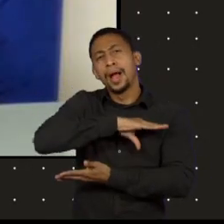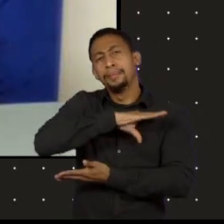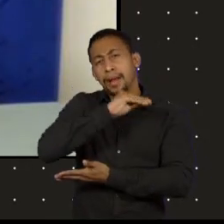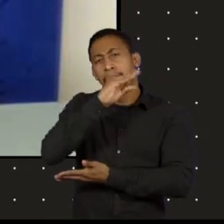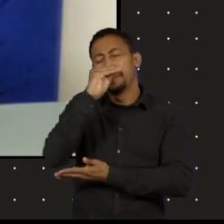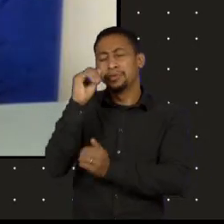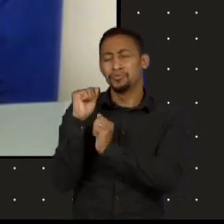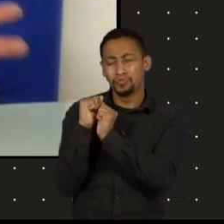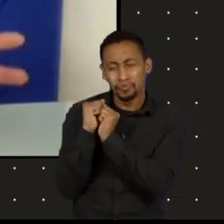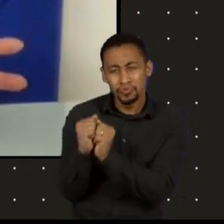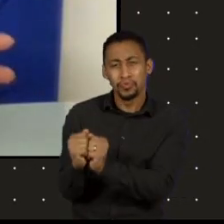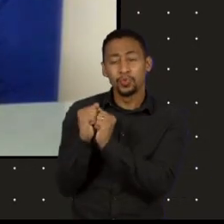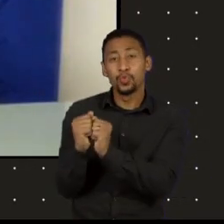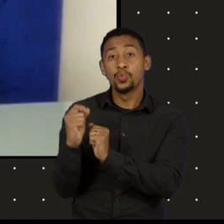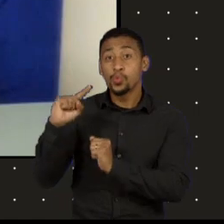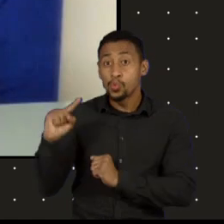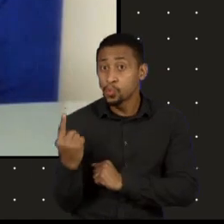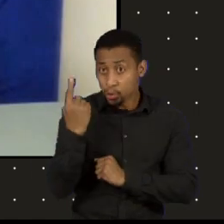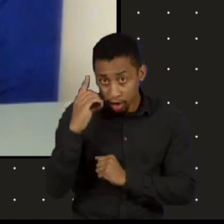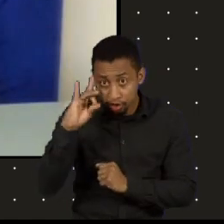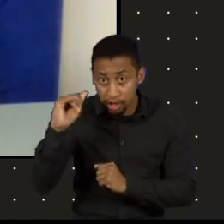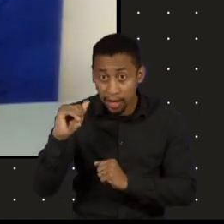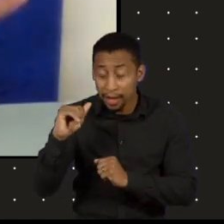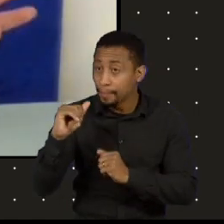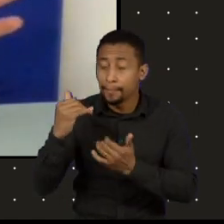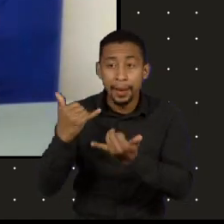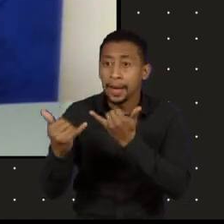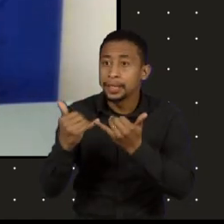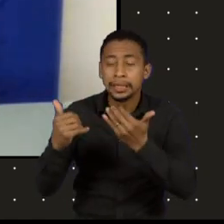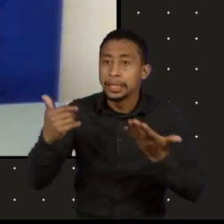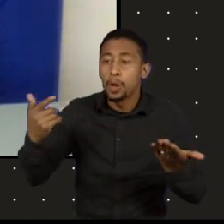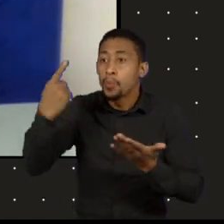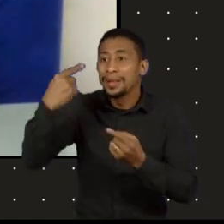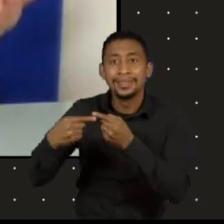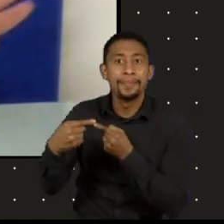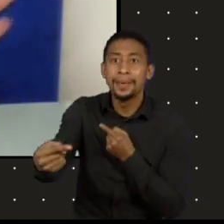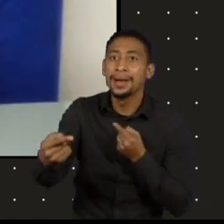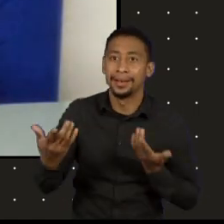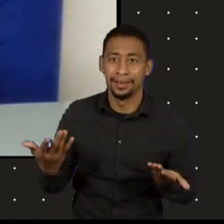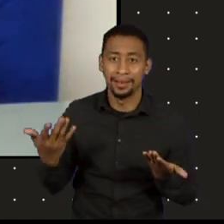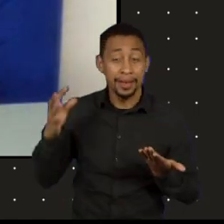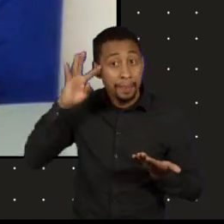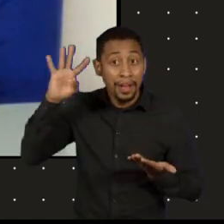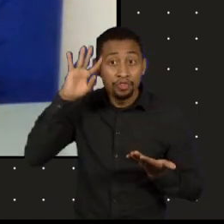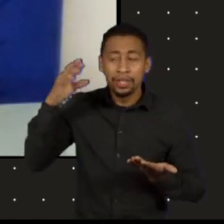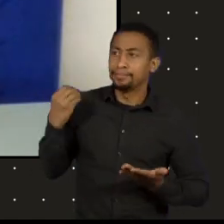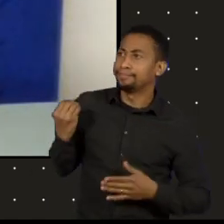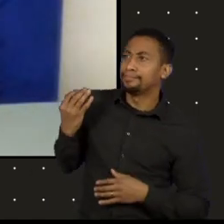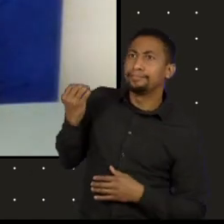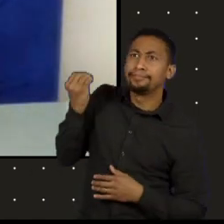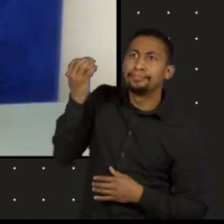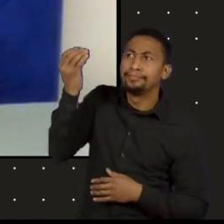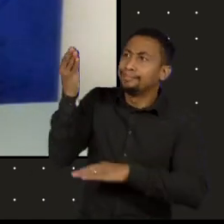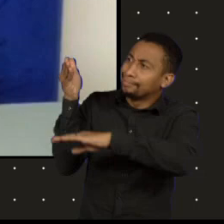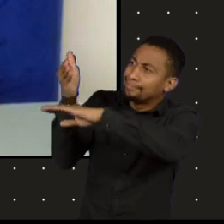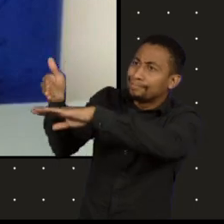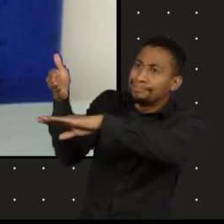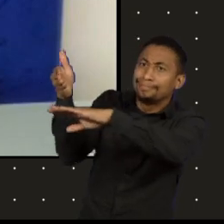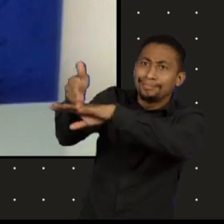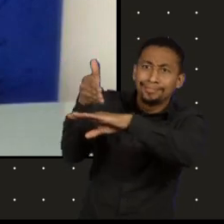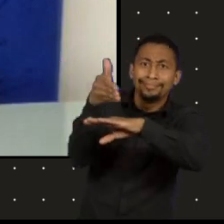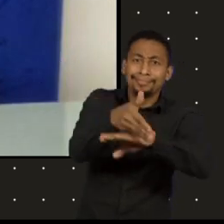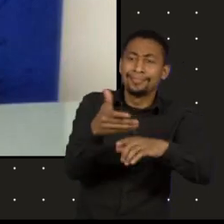imagina 7 anos somado a isso, com experiências díspares, com viagens, com pessoas convivendo sempre